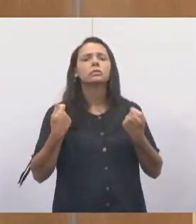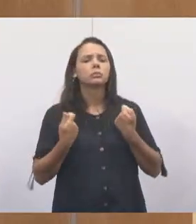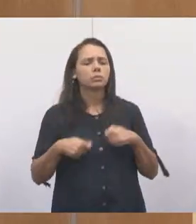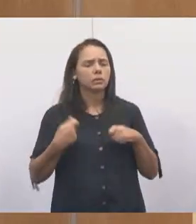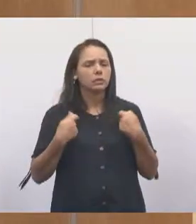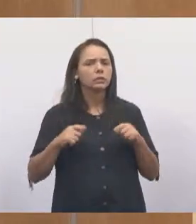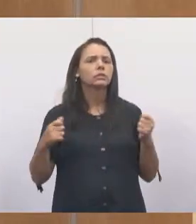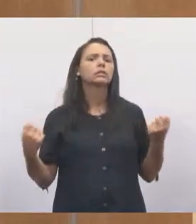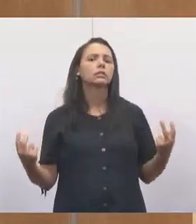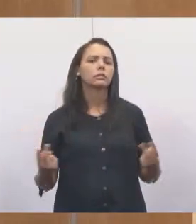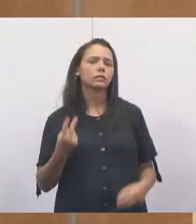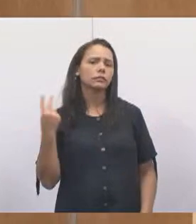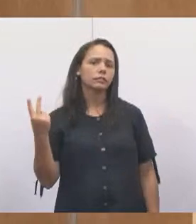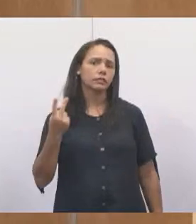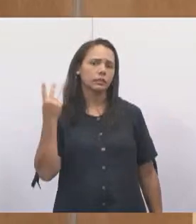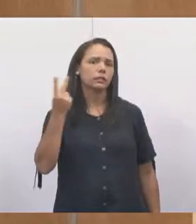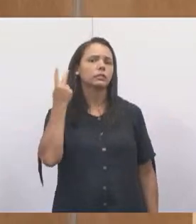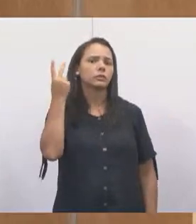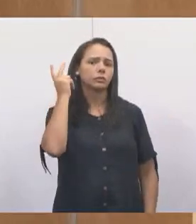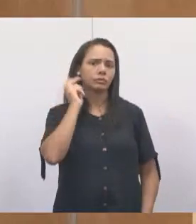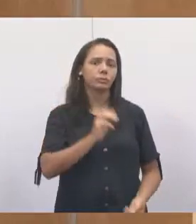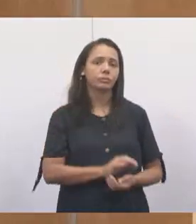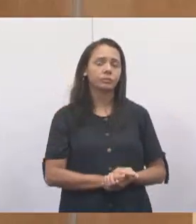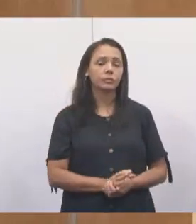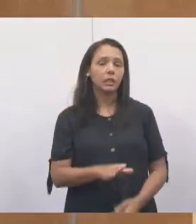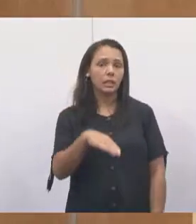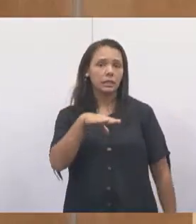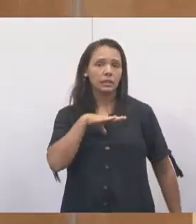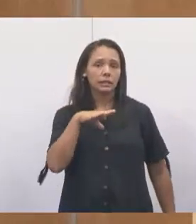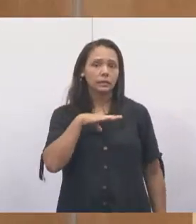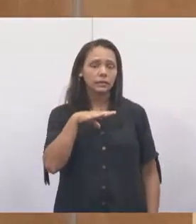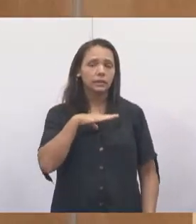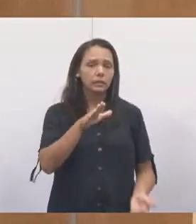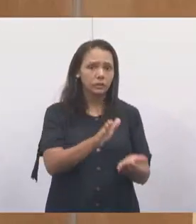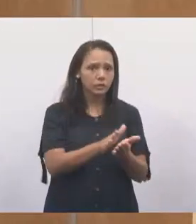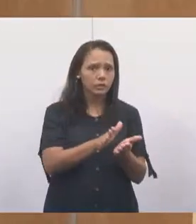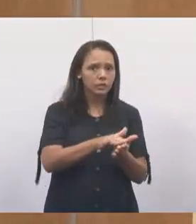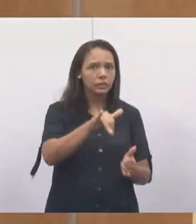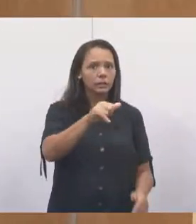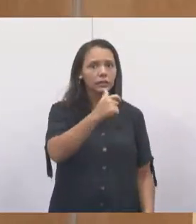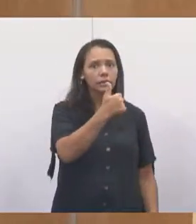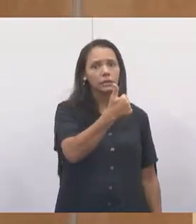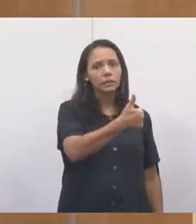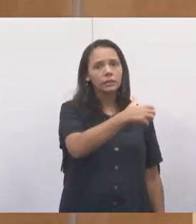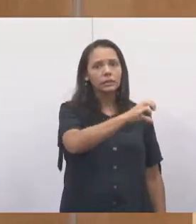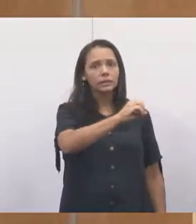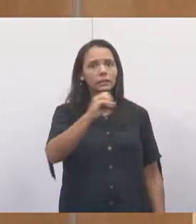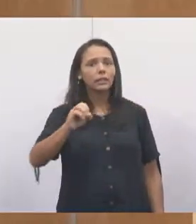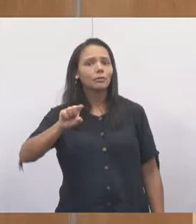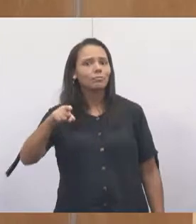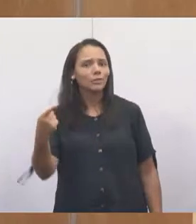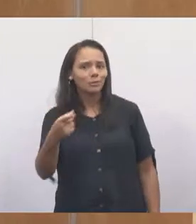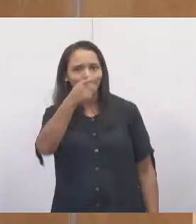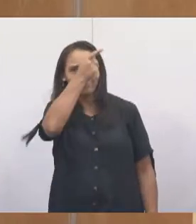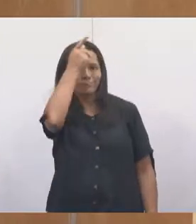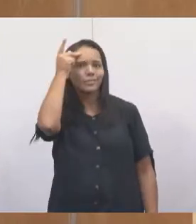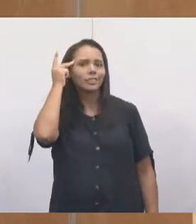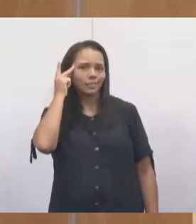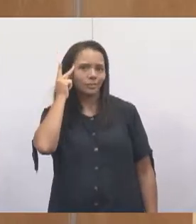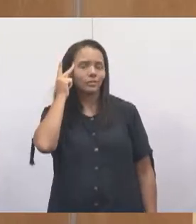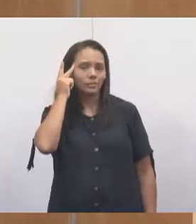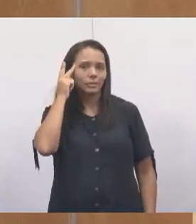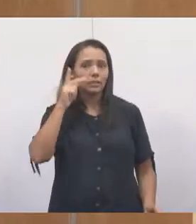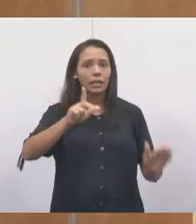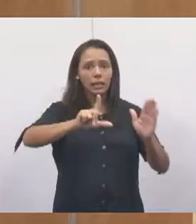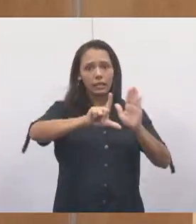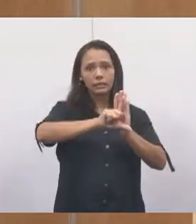valorizado. Numa cidade de 100 mil habitantes, a lei fala